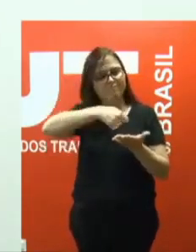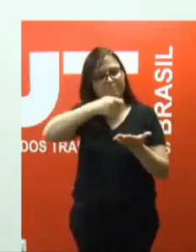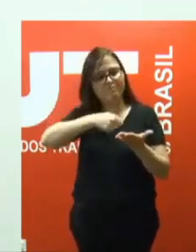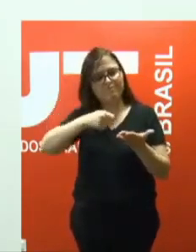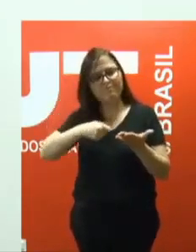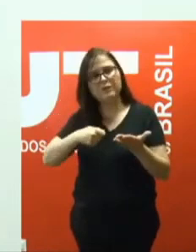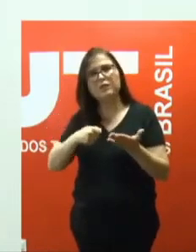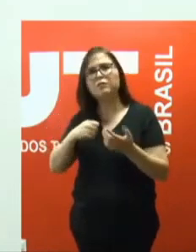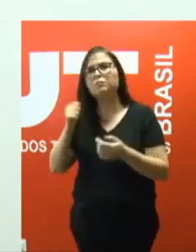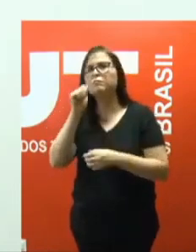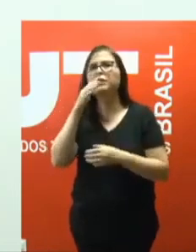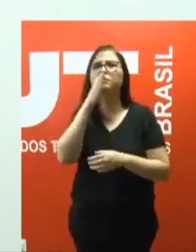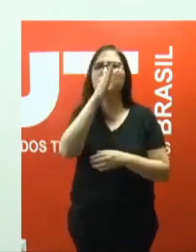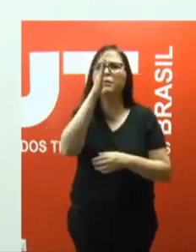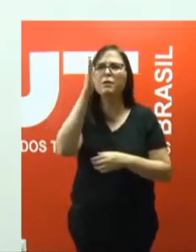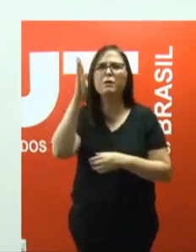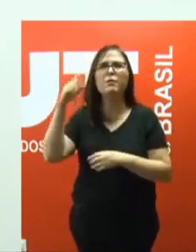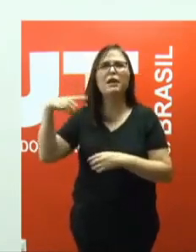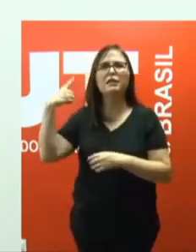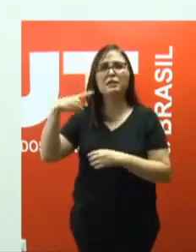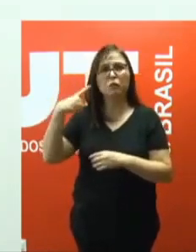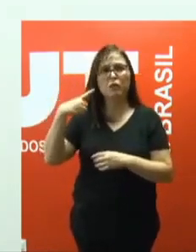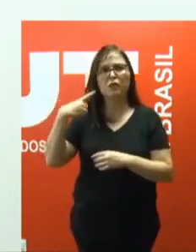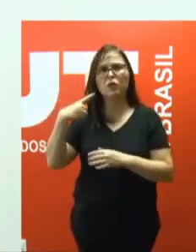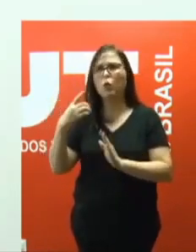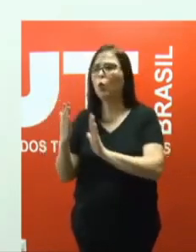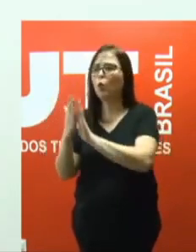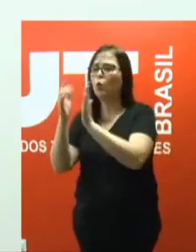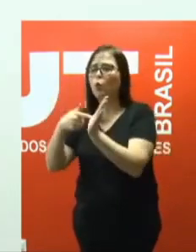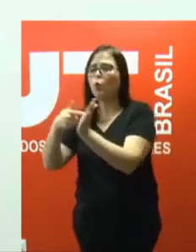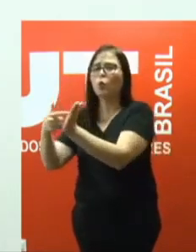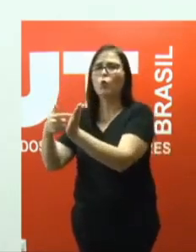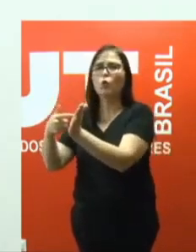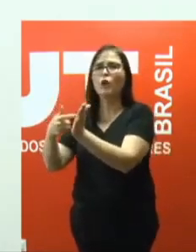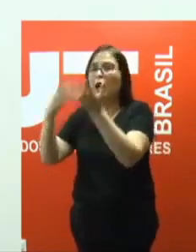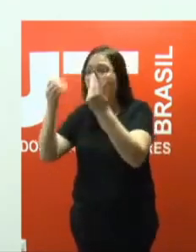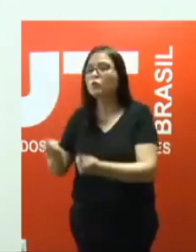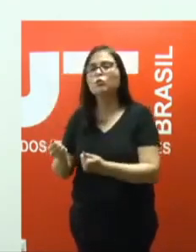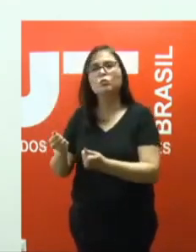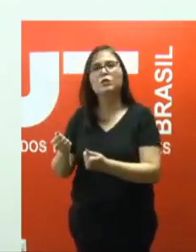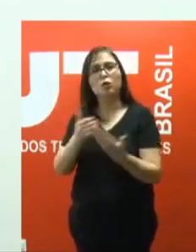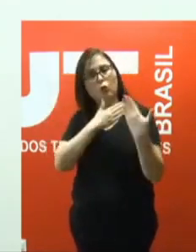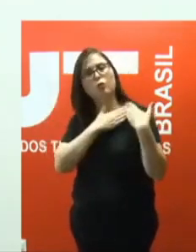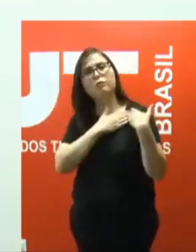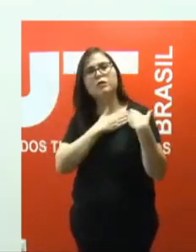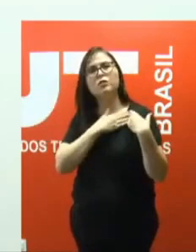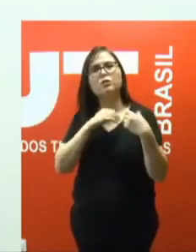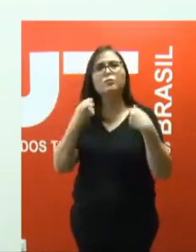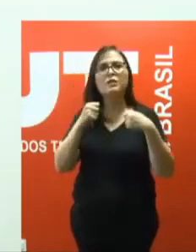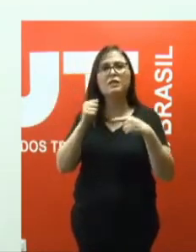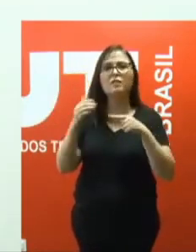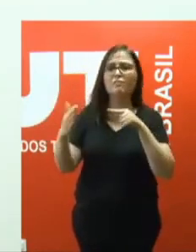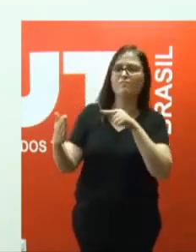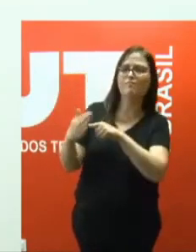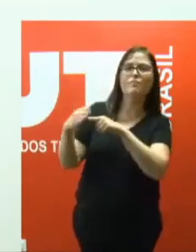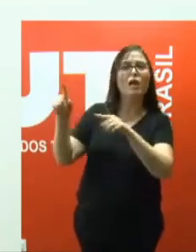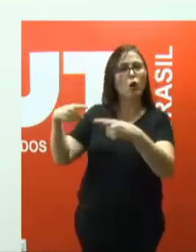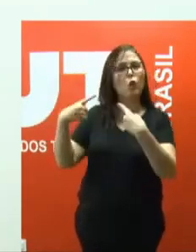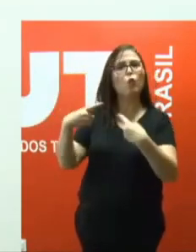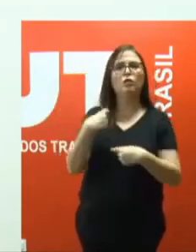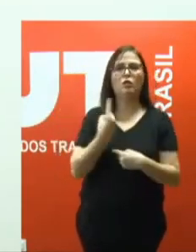por casa de deputado, exigir que ele assuma aqueles compromissos. Se não assumir, nós temos que dizer que esse cara é contra